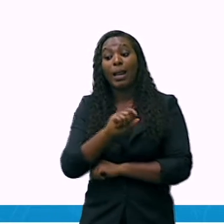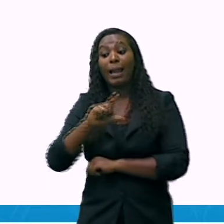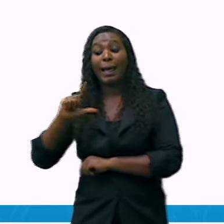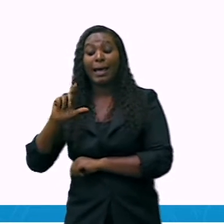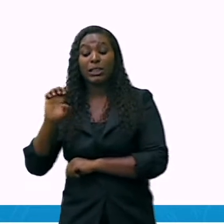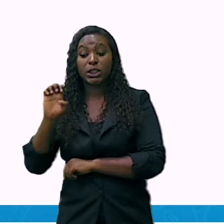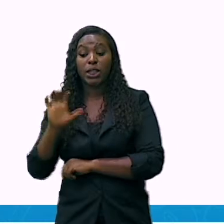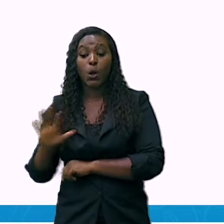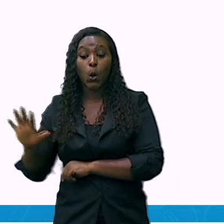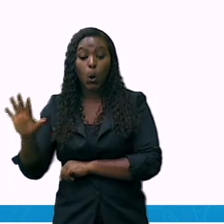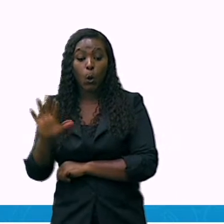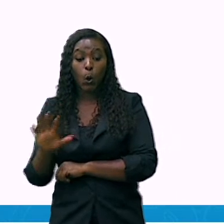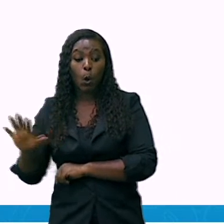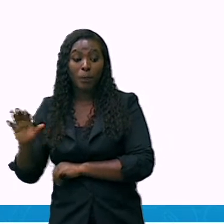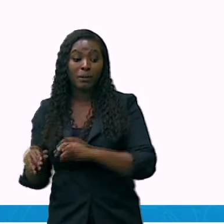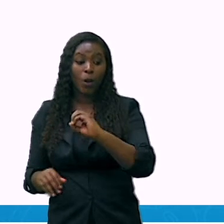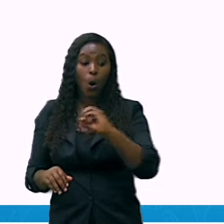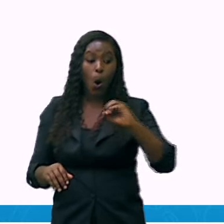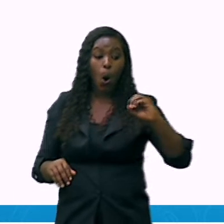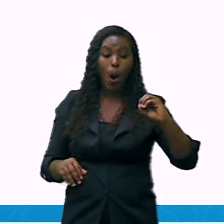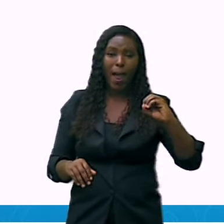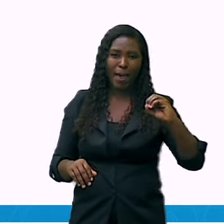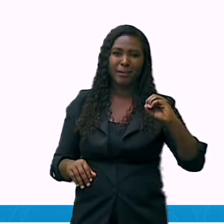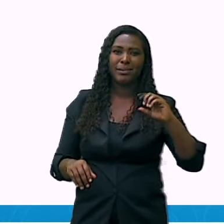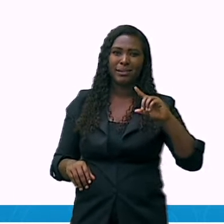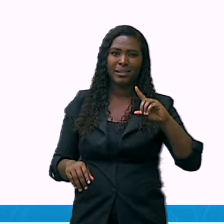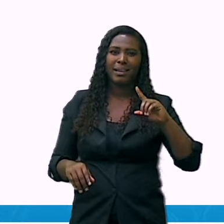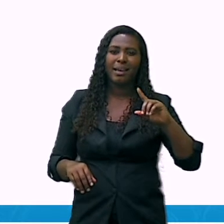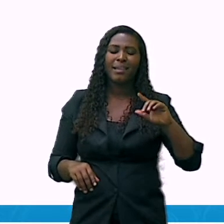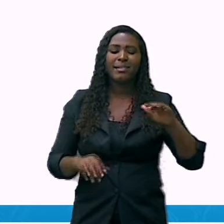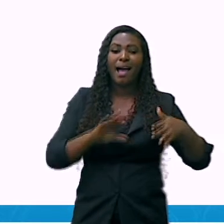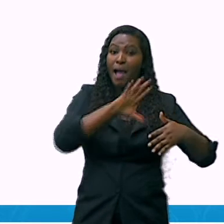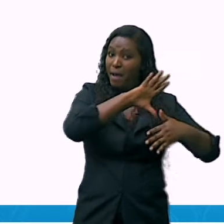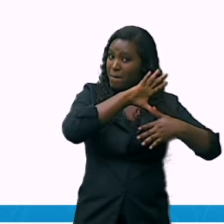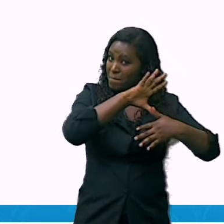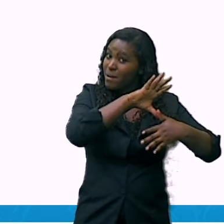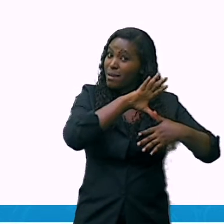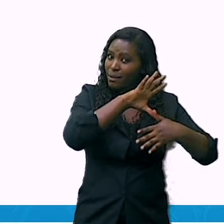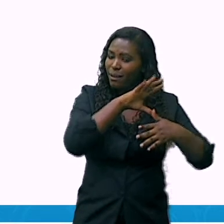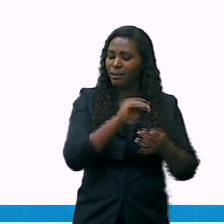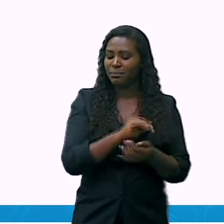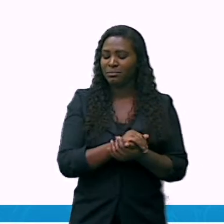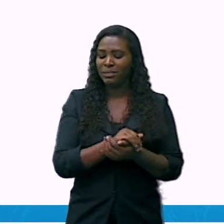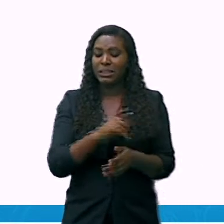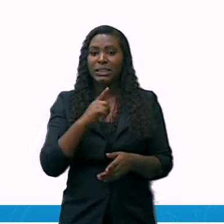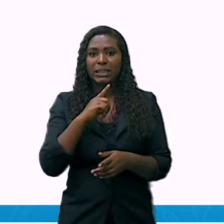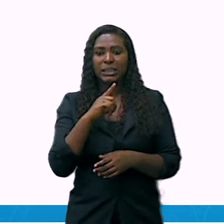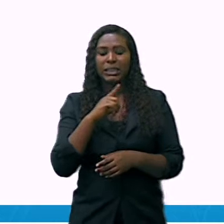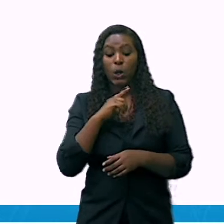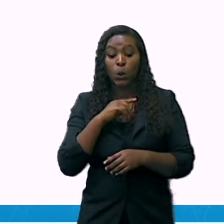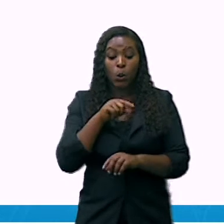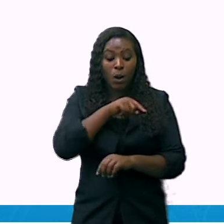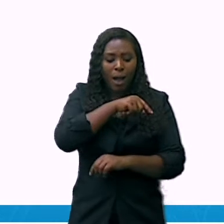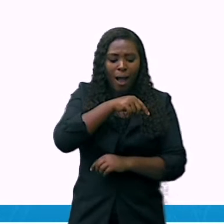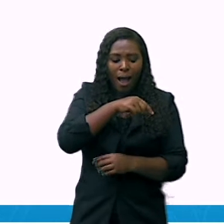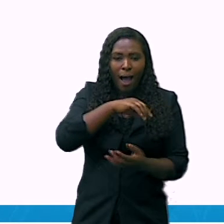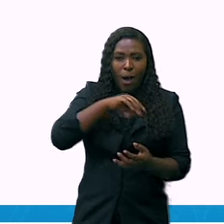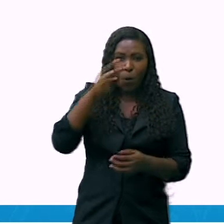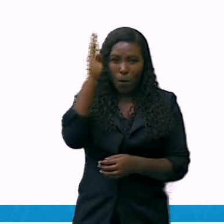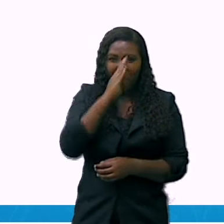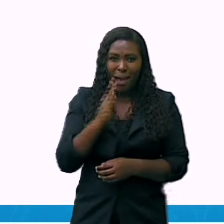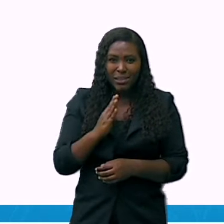costa oeste da América. Se estende por toda a faixa litorânea do território